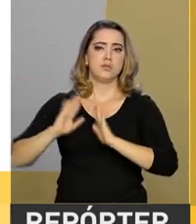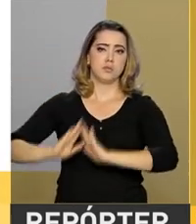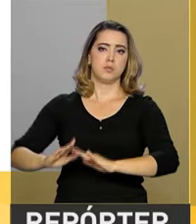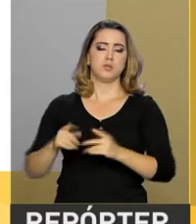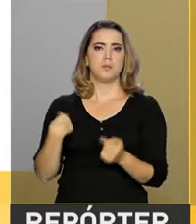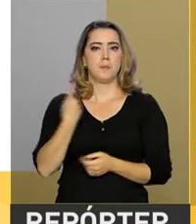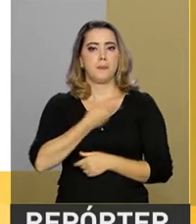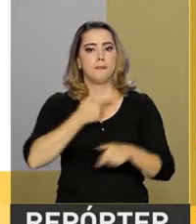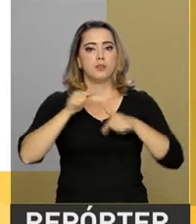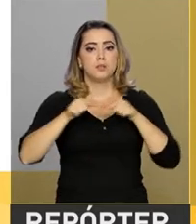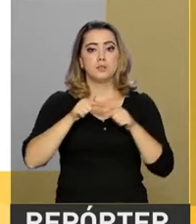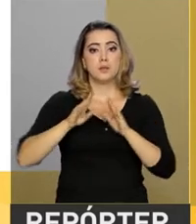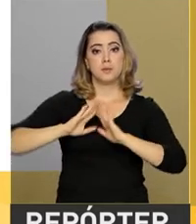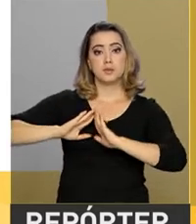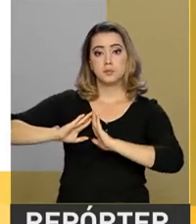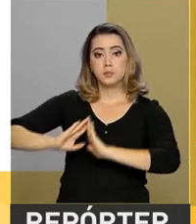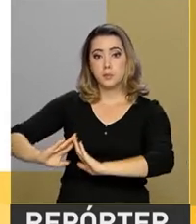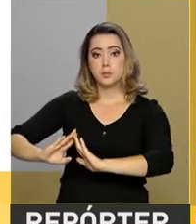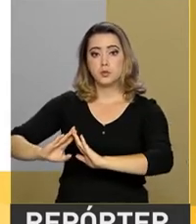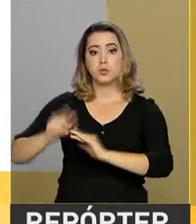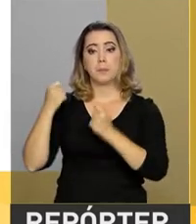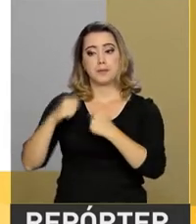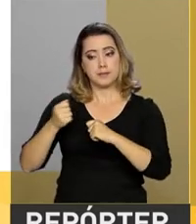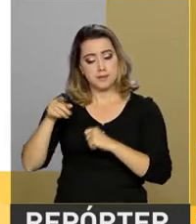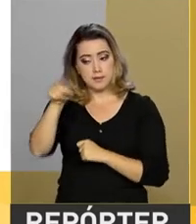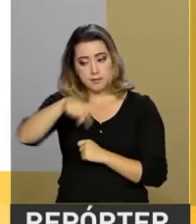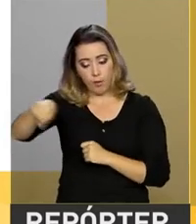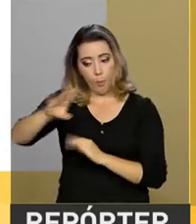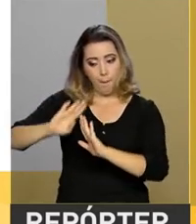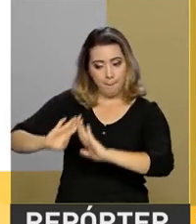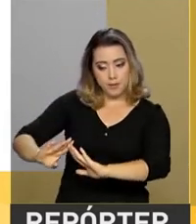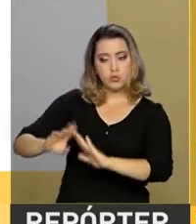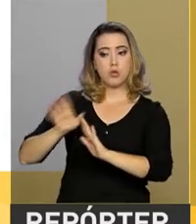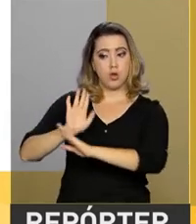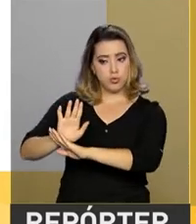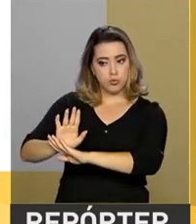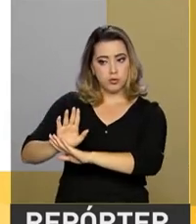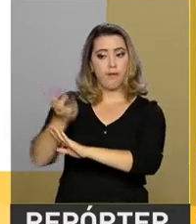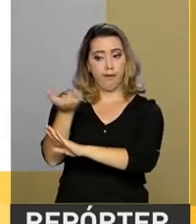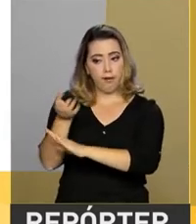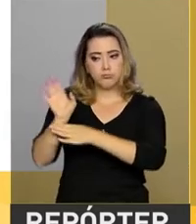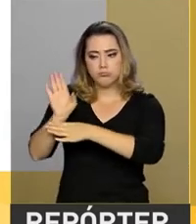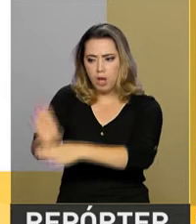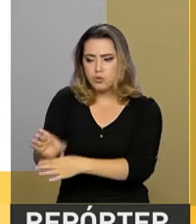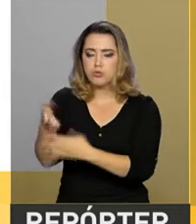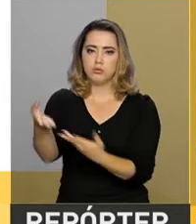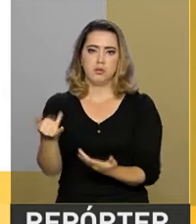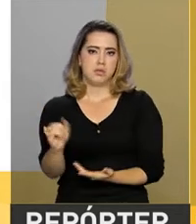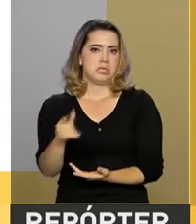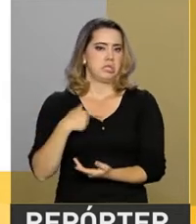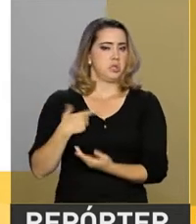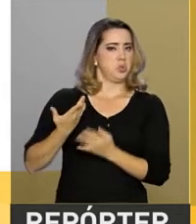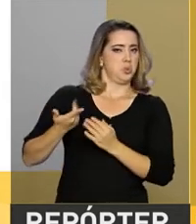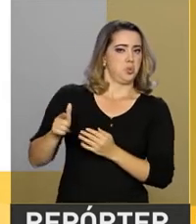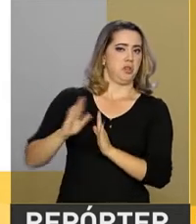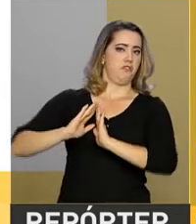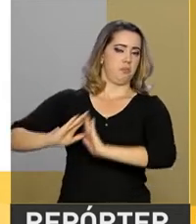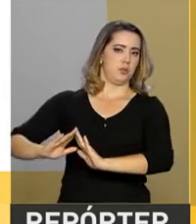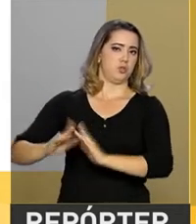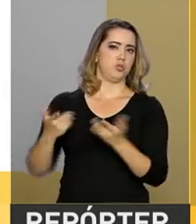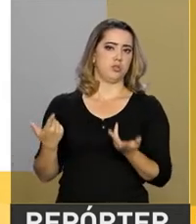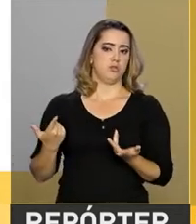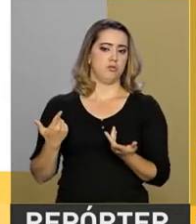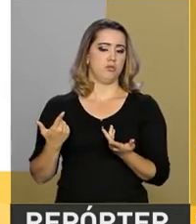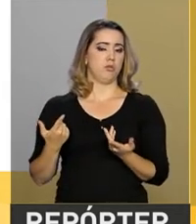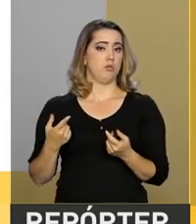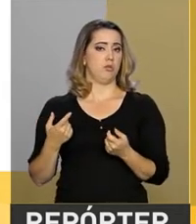nós atuamos por demanda, em apoio, ajudando as forças de segurança locais. E se nós não fomos solicitados e não fomos para a